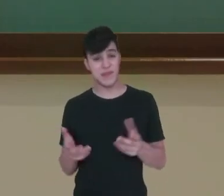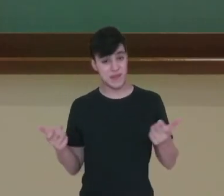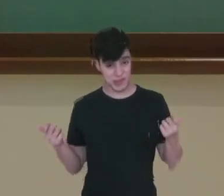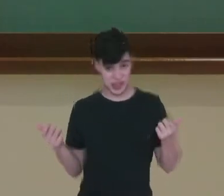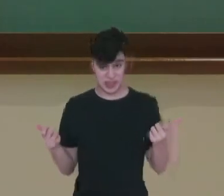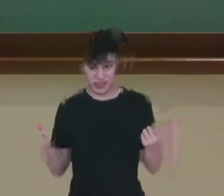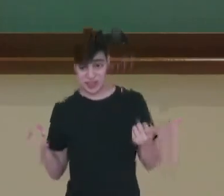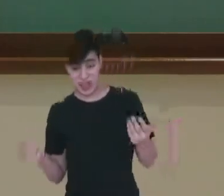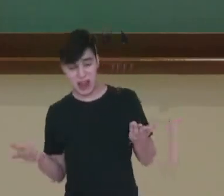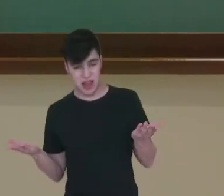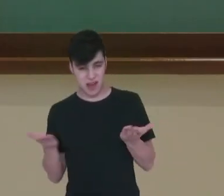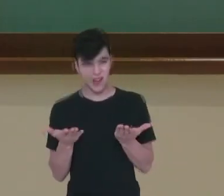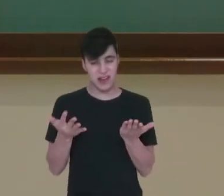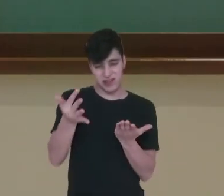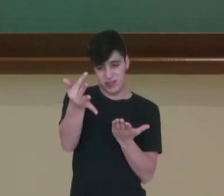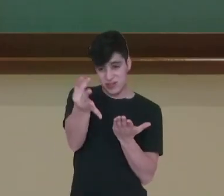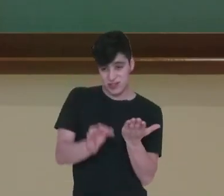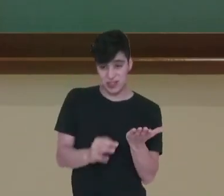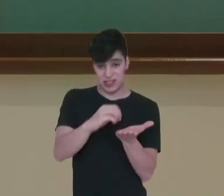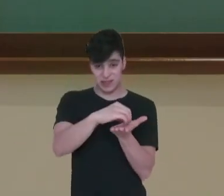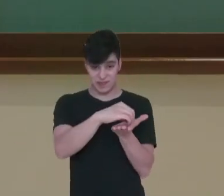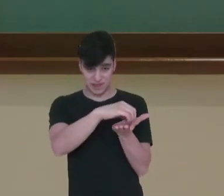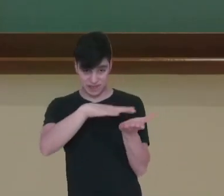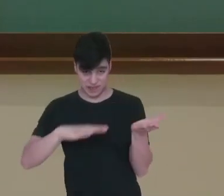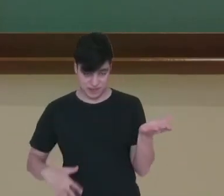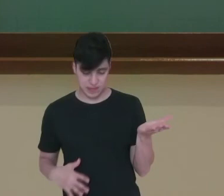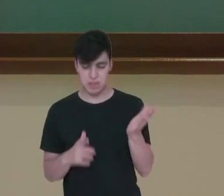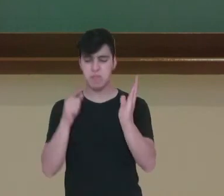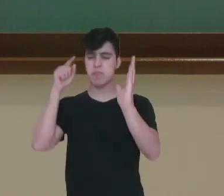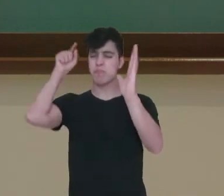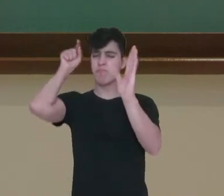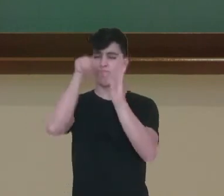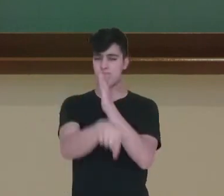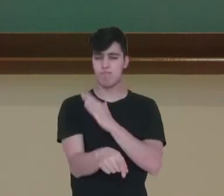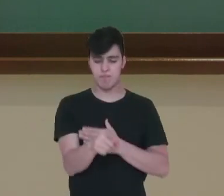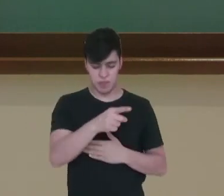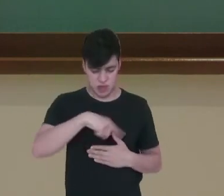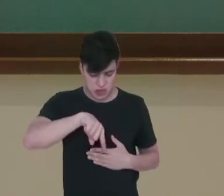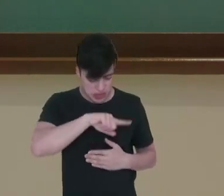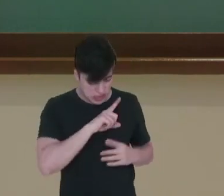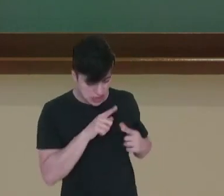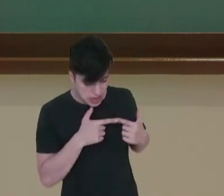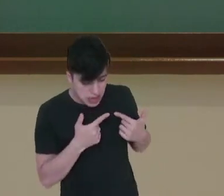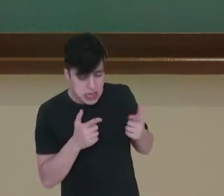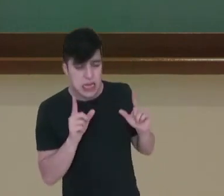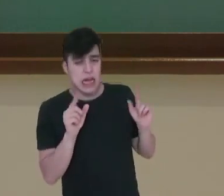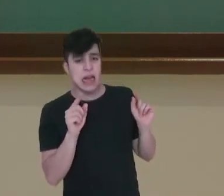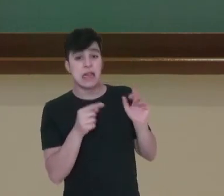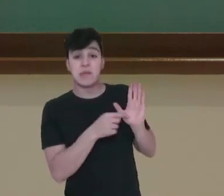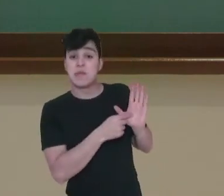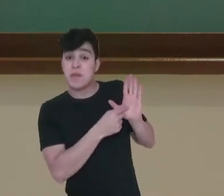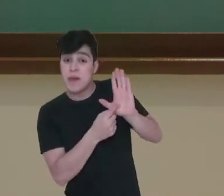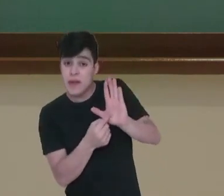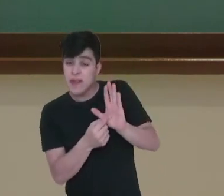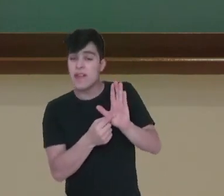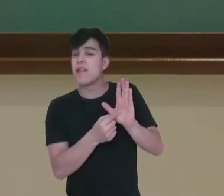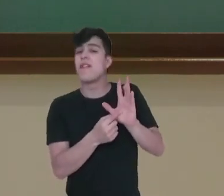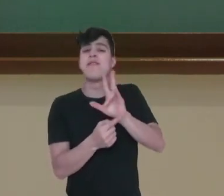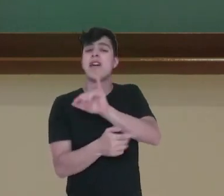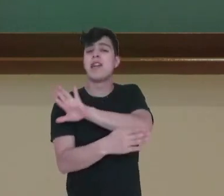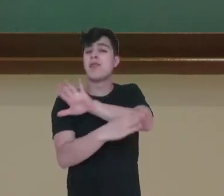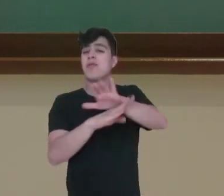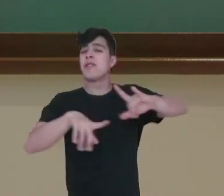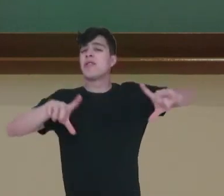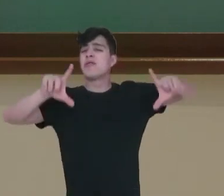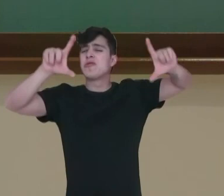Voltamos para a correção da atividade, então ficou a perguntinha ali. Que ações nós podemos indicar que diminuiriam os